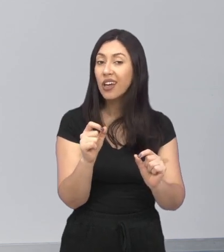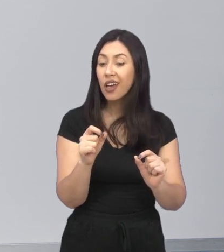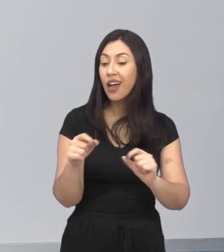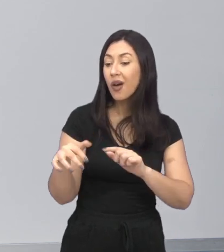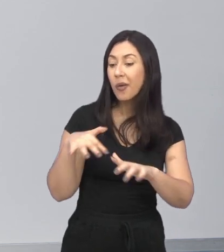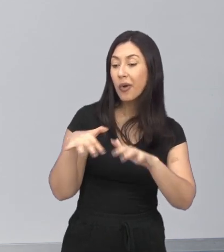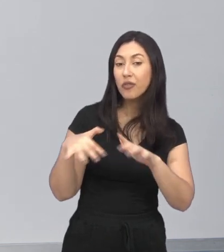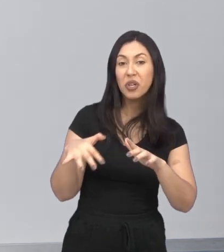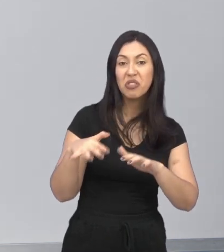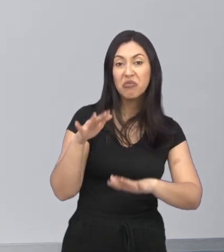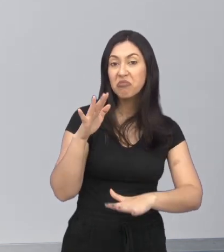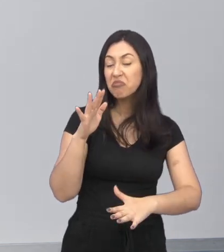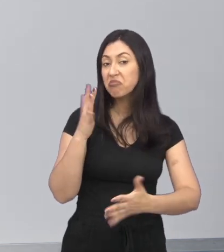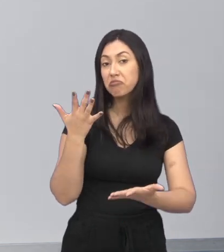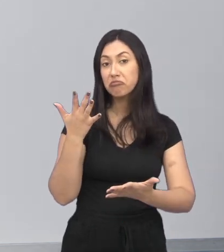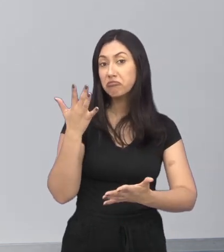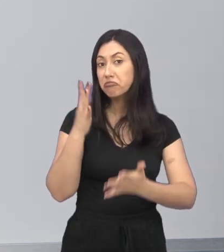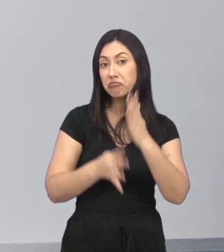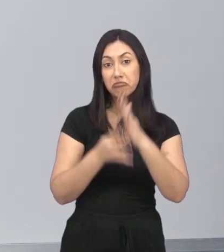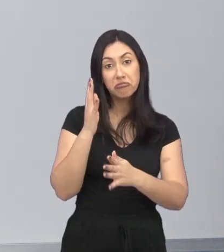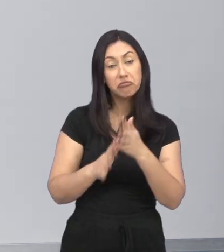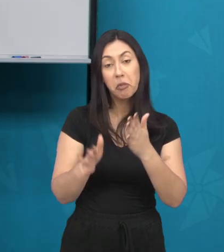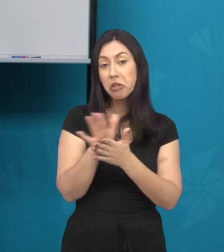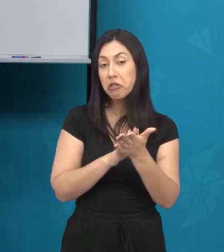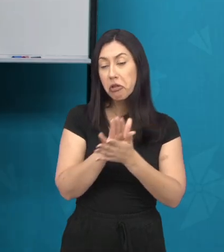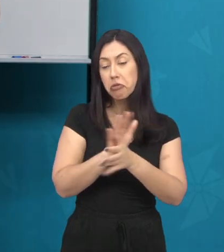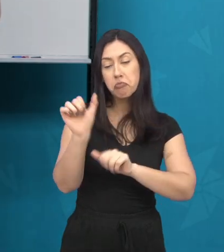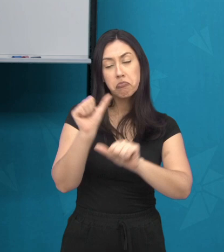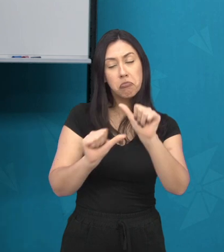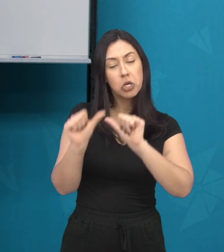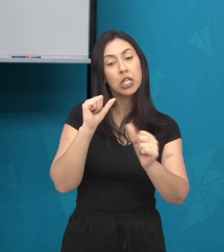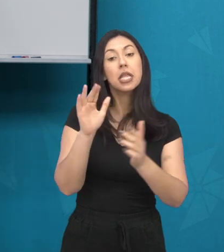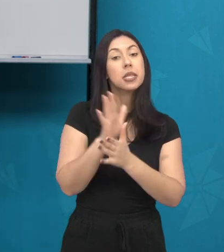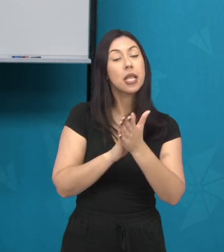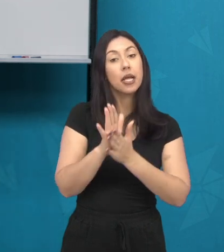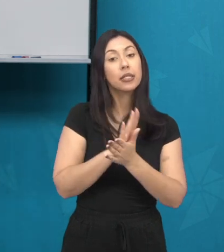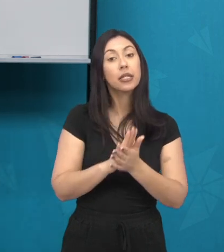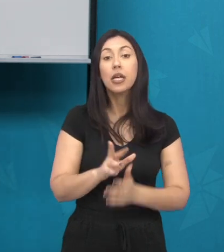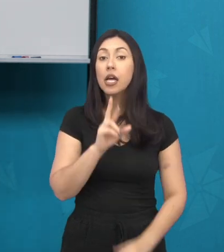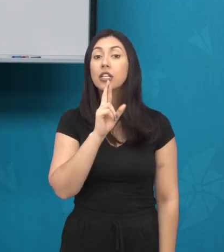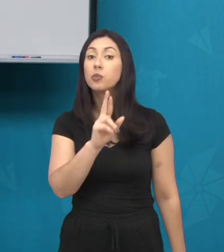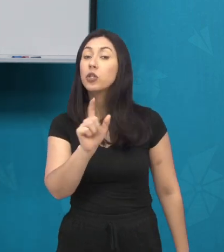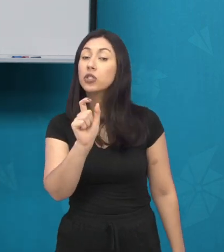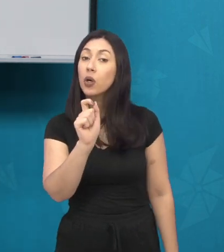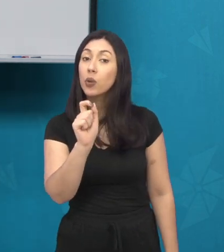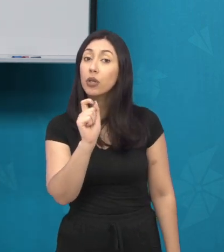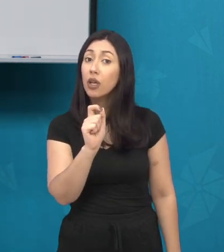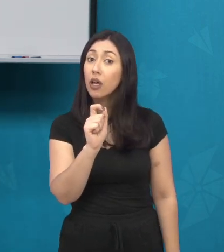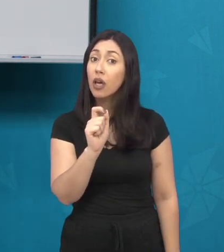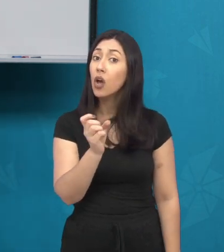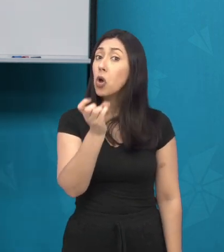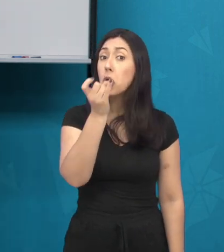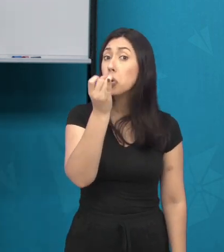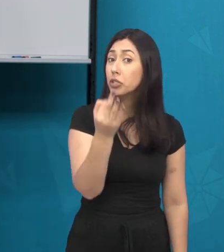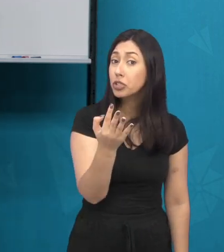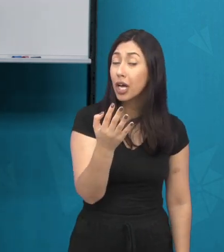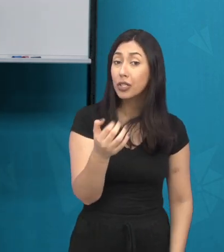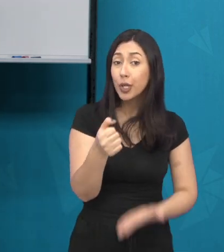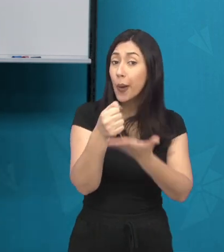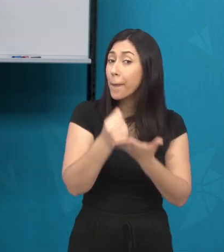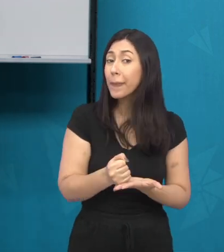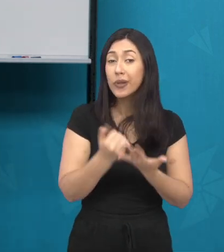afeta a minha leitura externa tá bom respondendo a questão então a leitura da balança será os mesmos